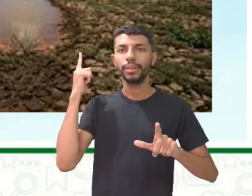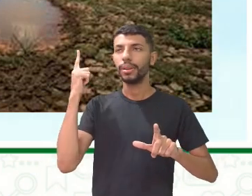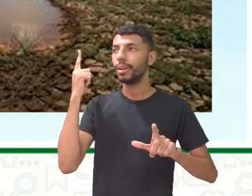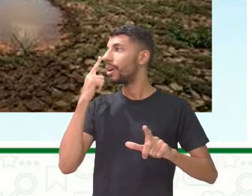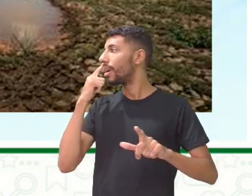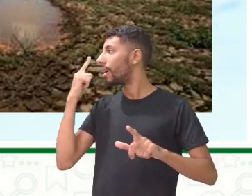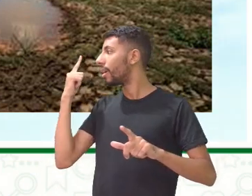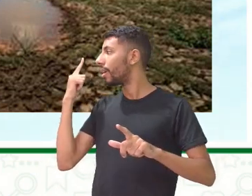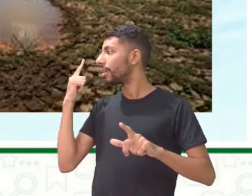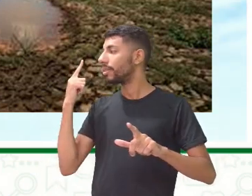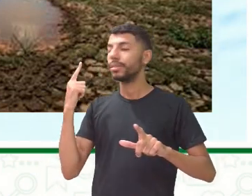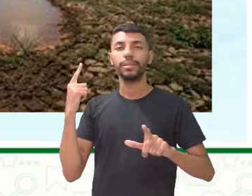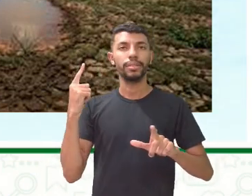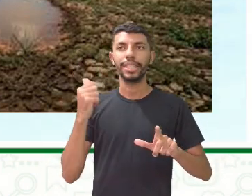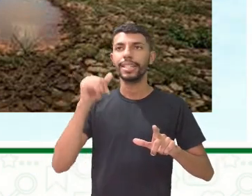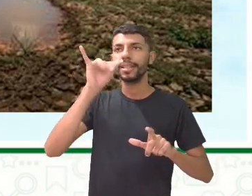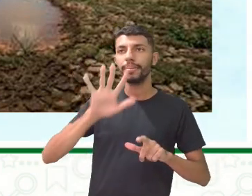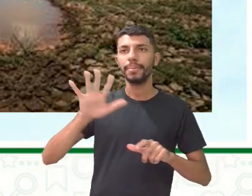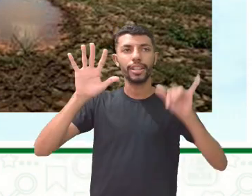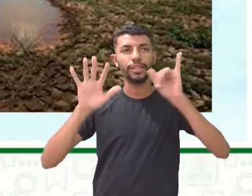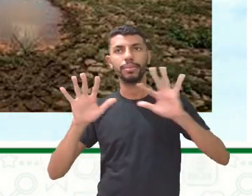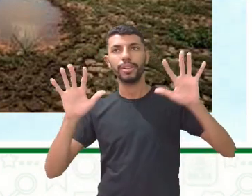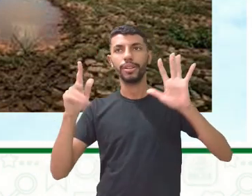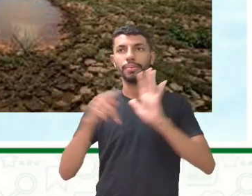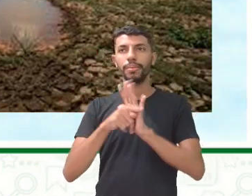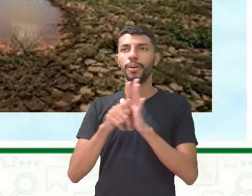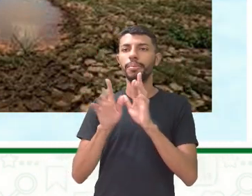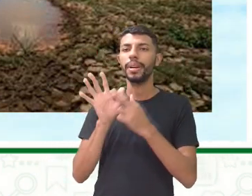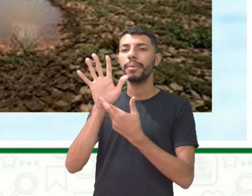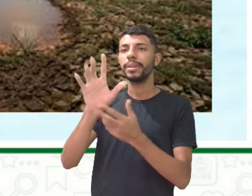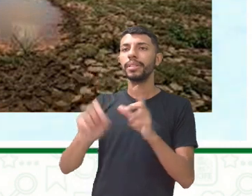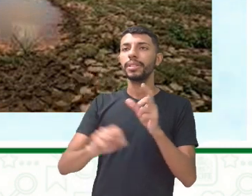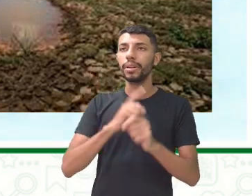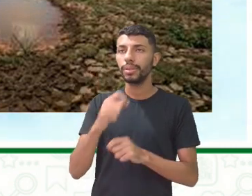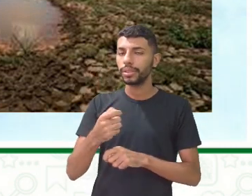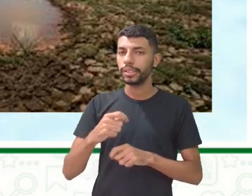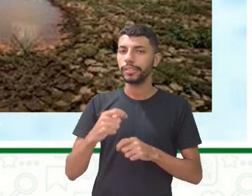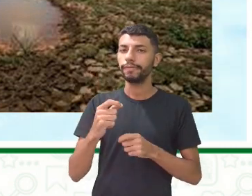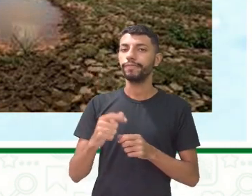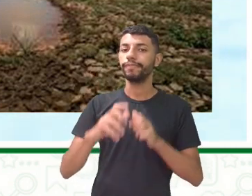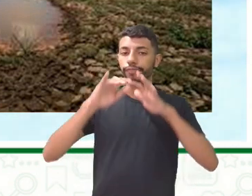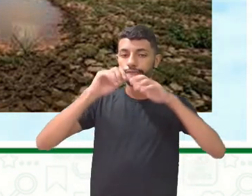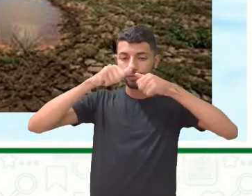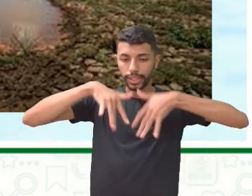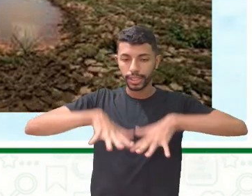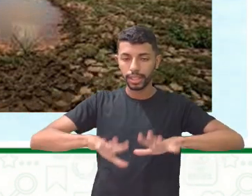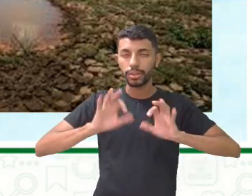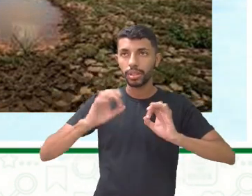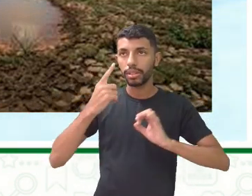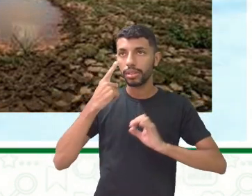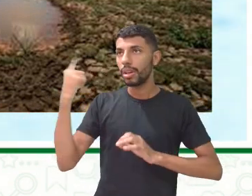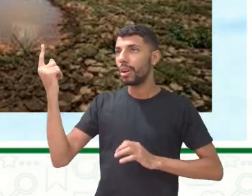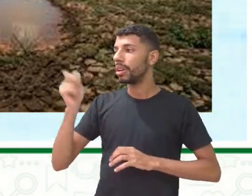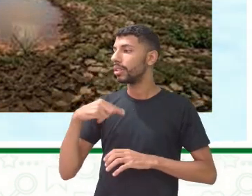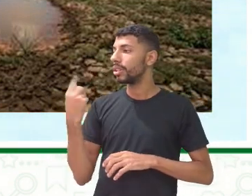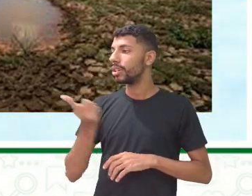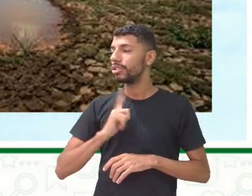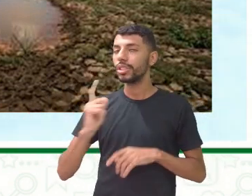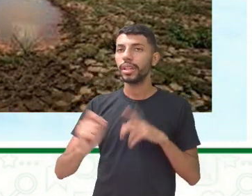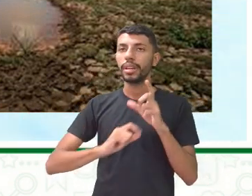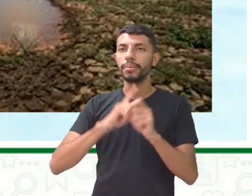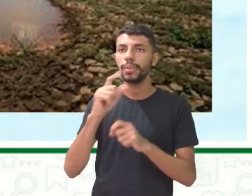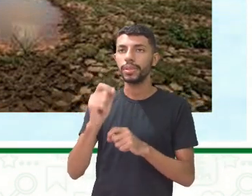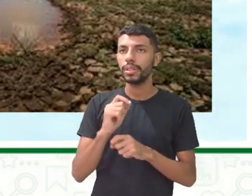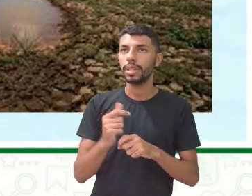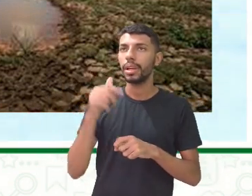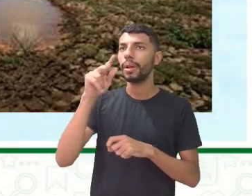duas imagens para retratar os recursos naturais. Então, a gente tem um recurso natural e